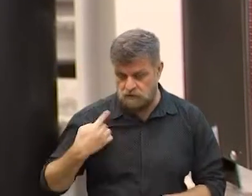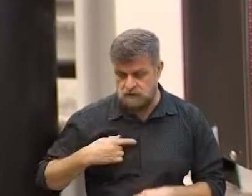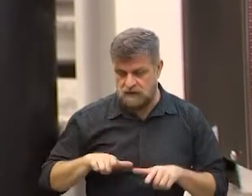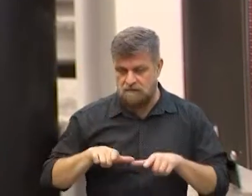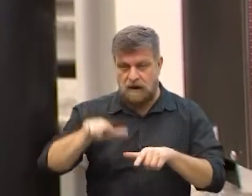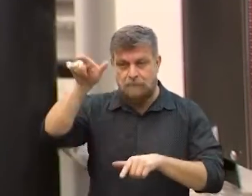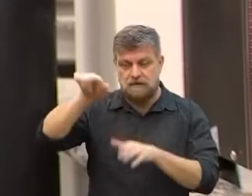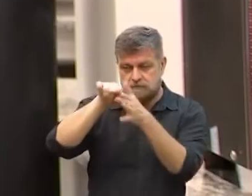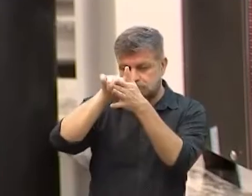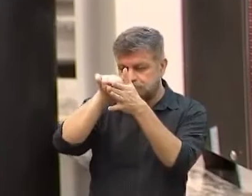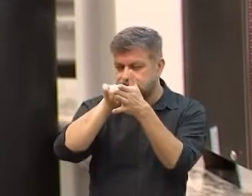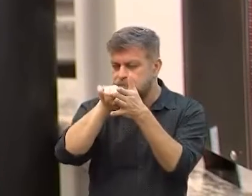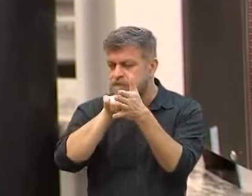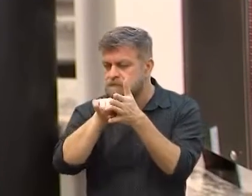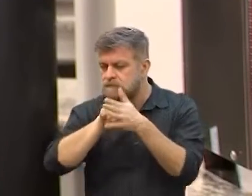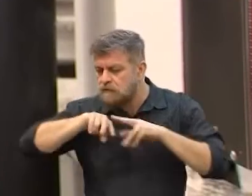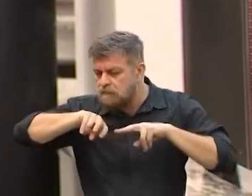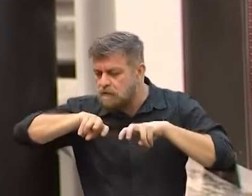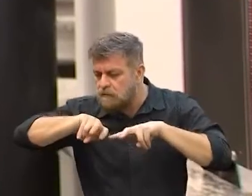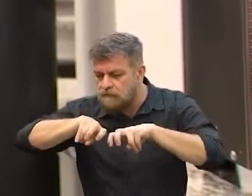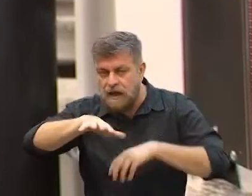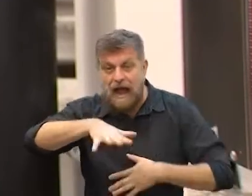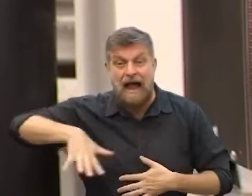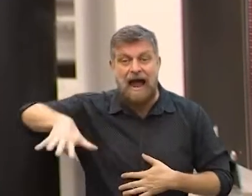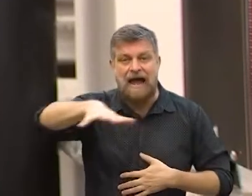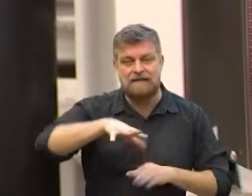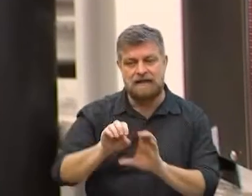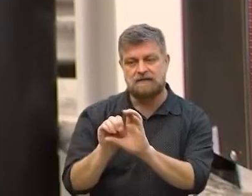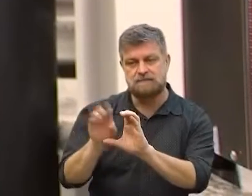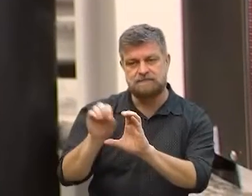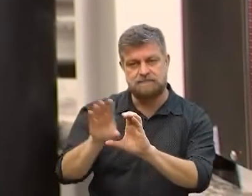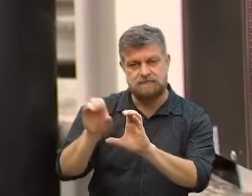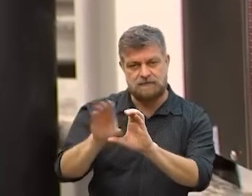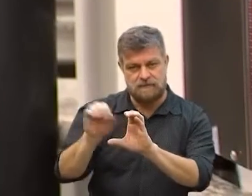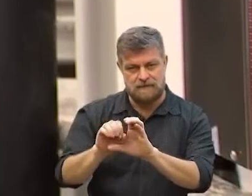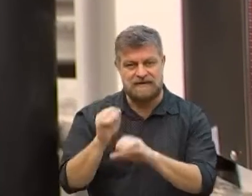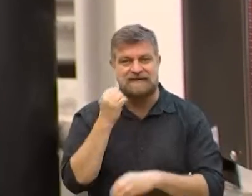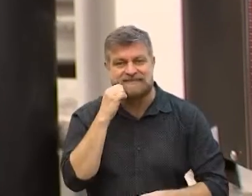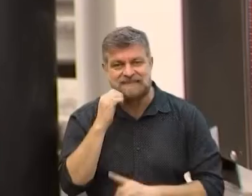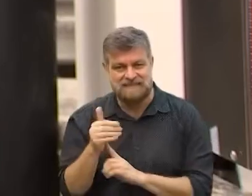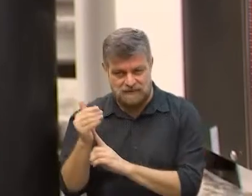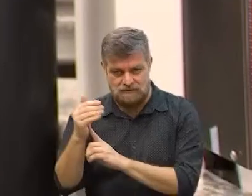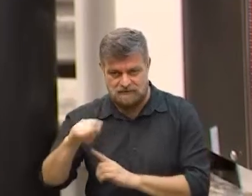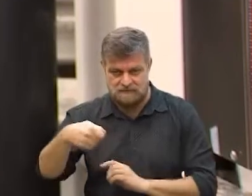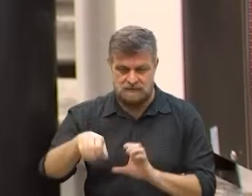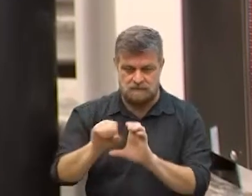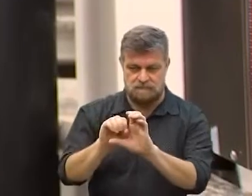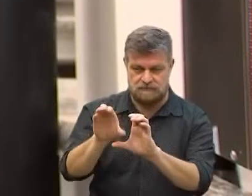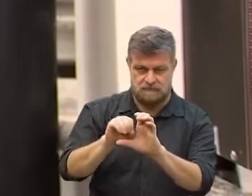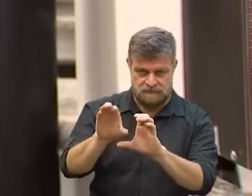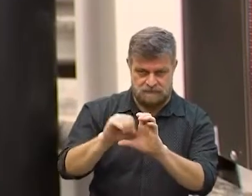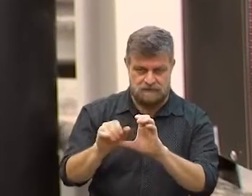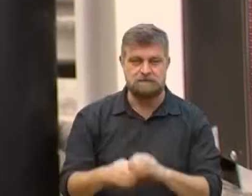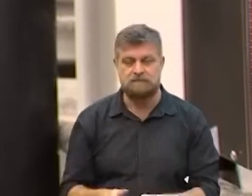formar pesquisadores que atuem na área de ciência, na área de tecnologia, as ciências